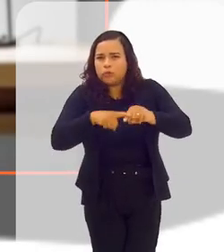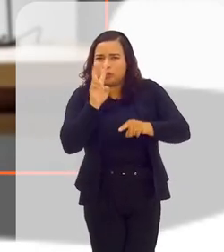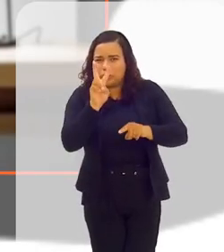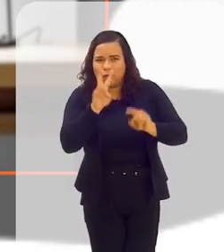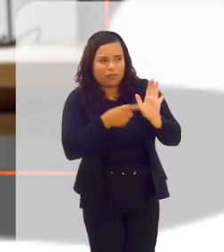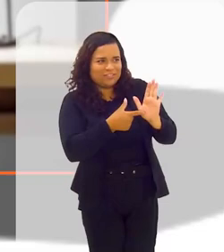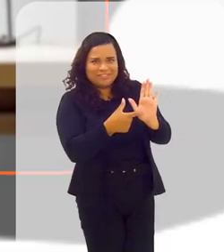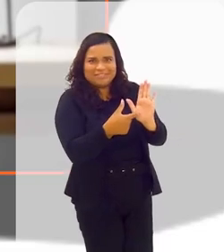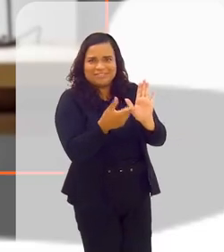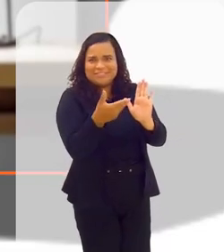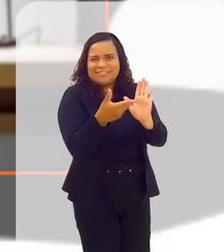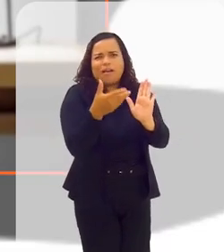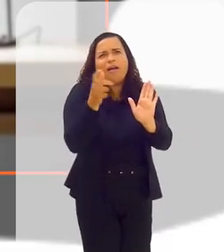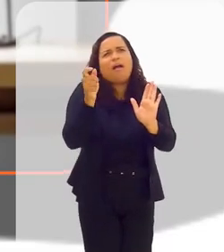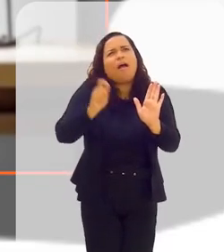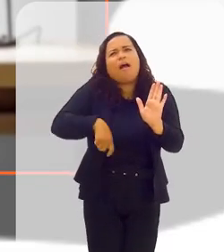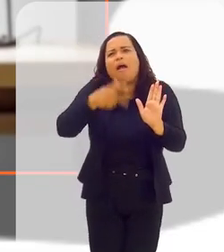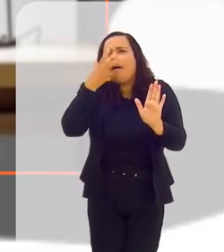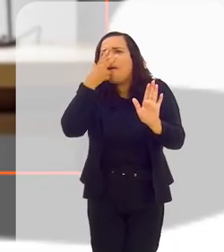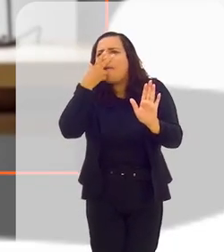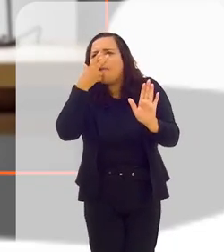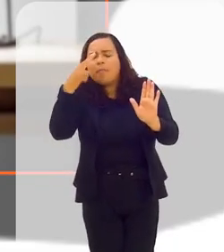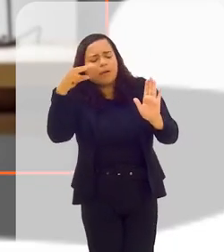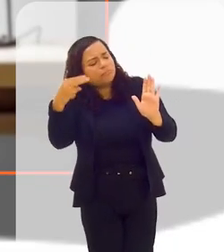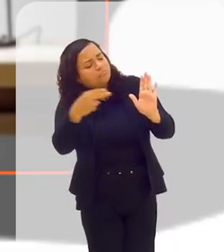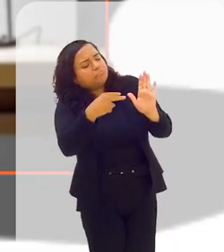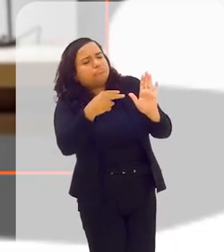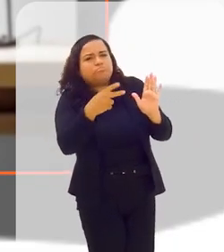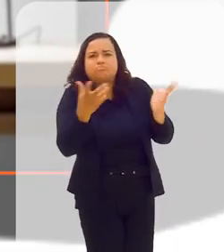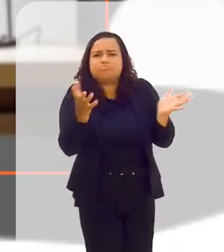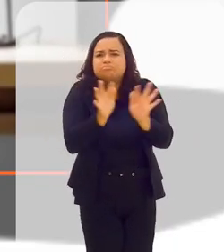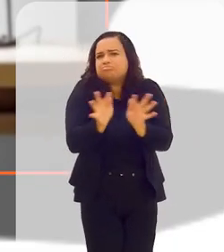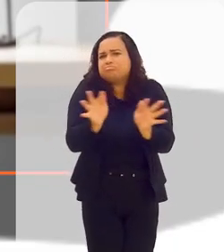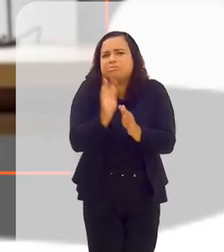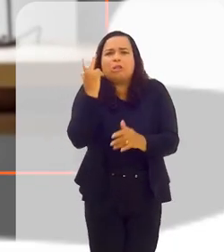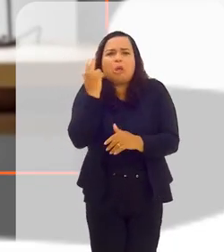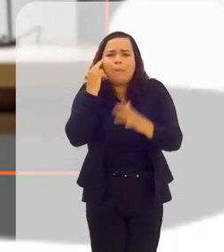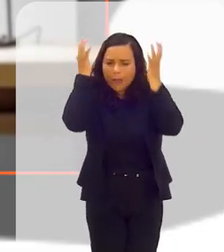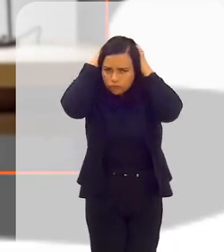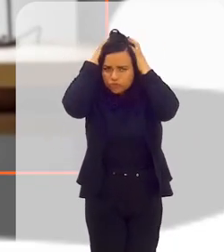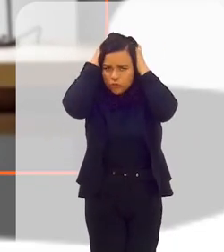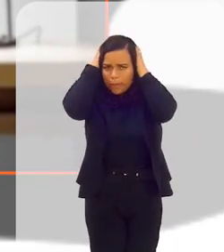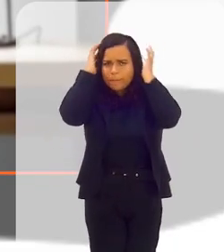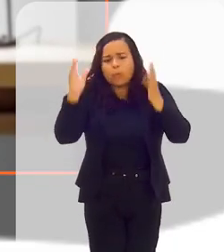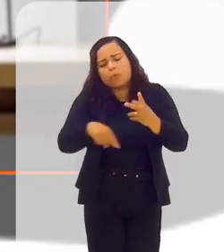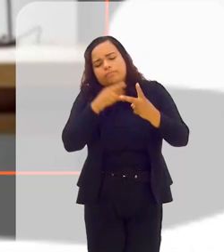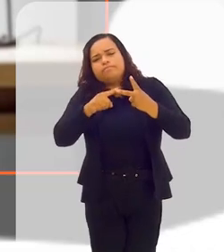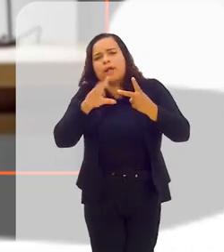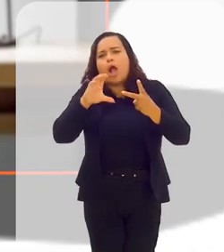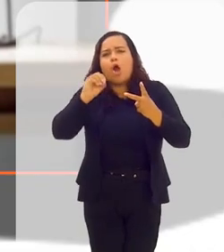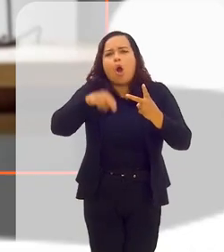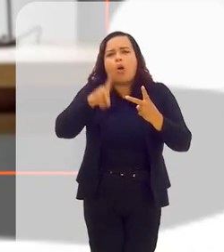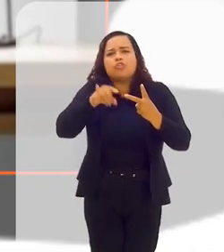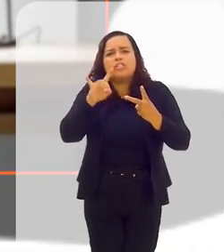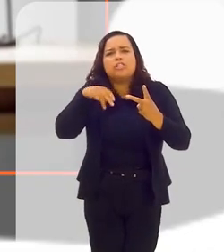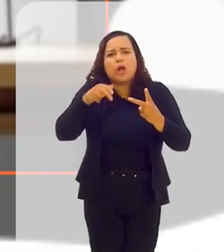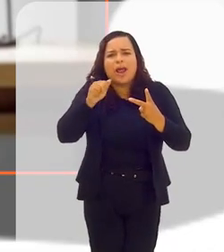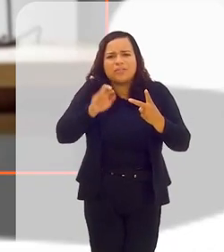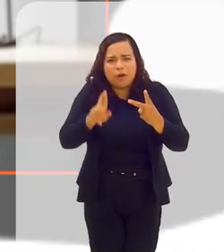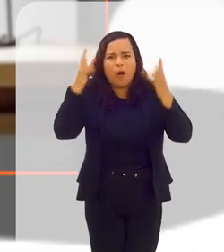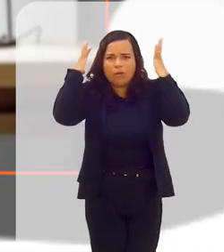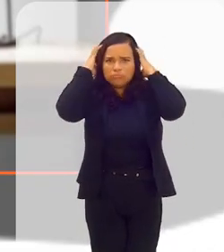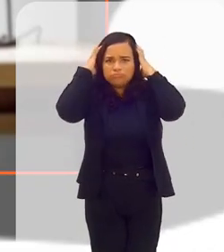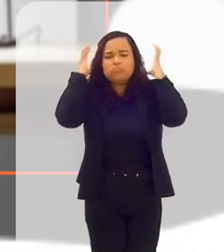aqui, eles podem até te parecer assim, à primeira vista, um simples shampoo e um condicionador. Mas